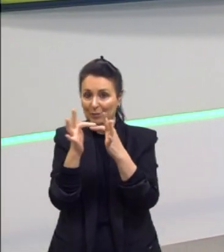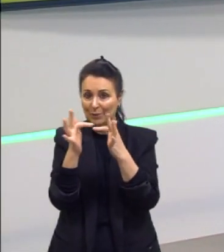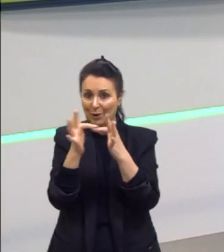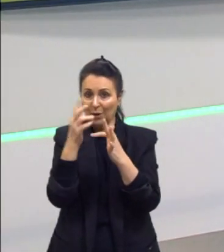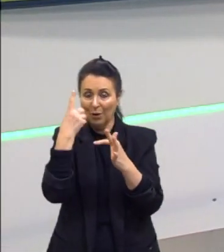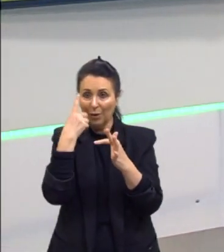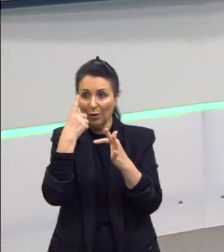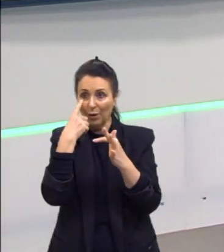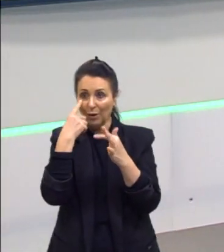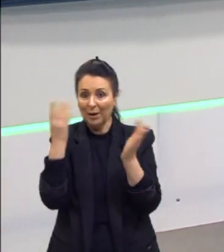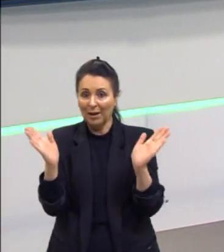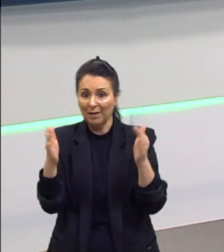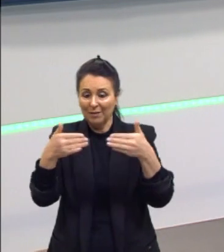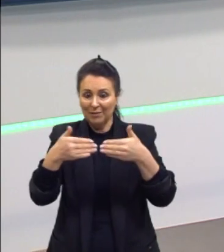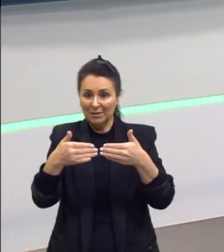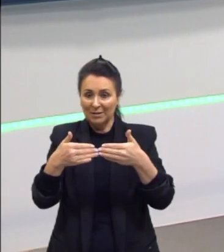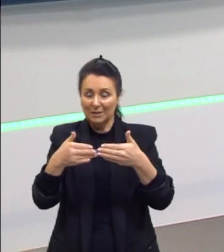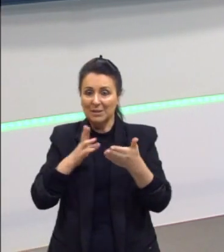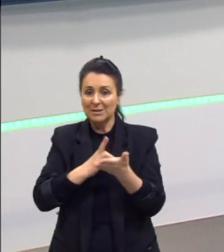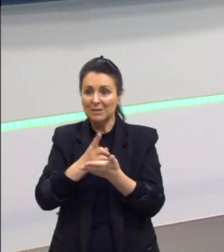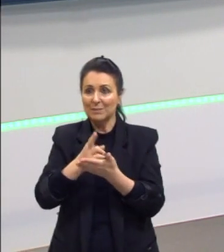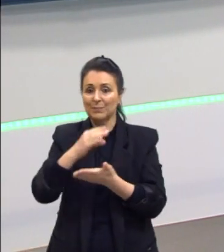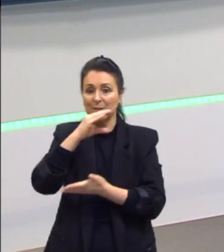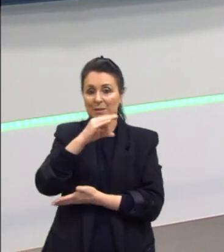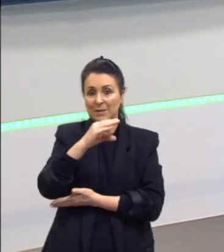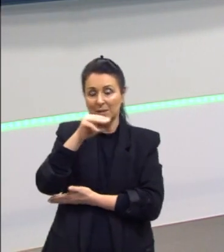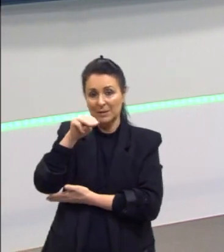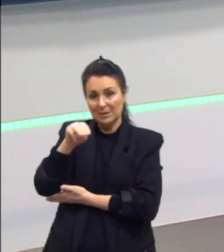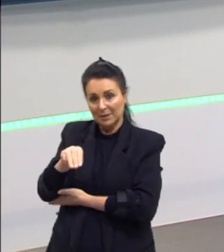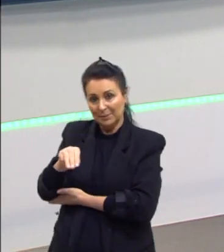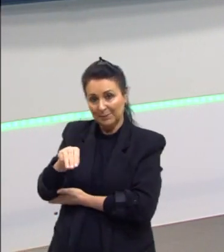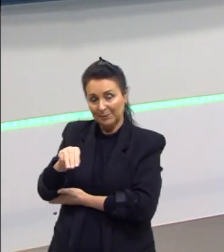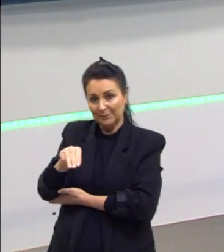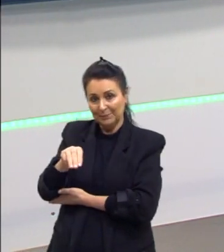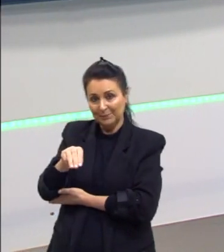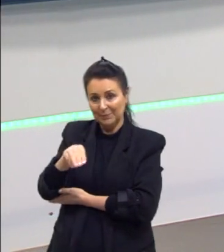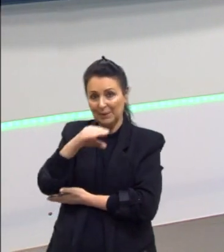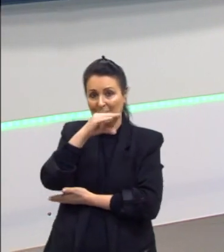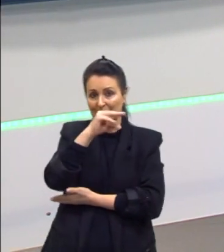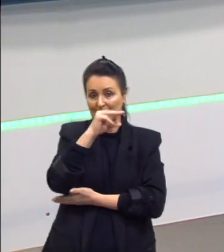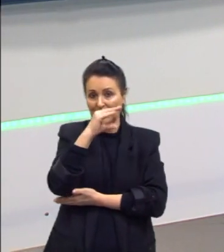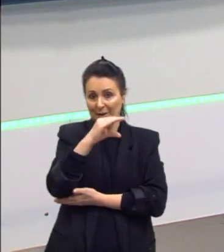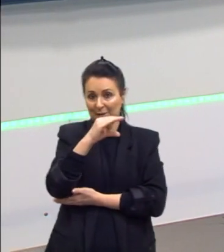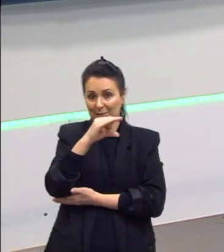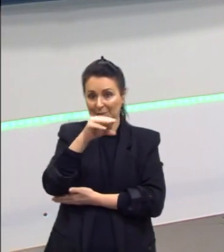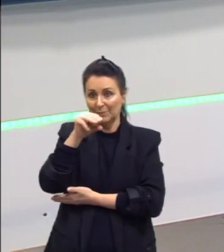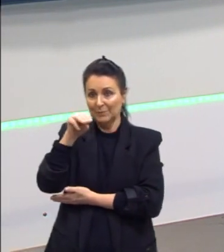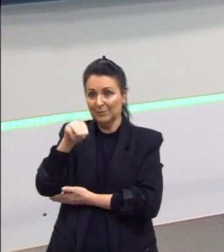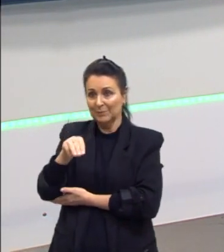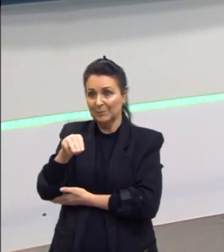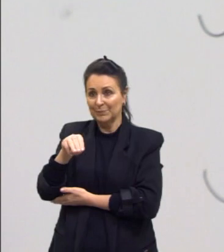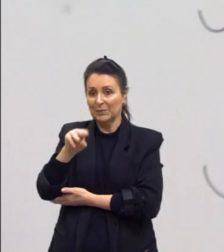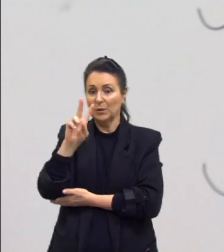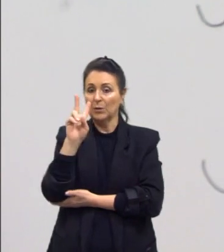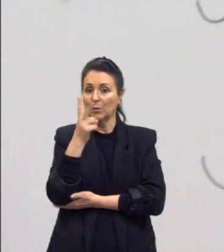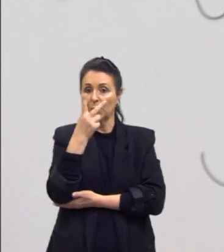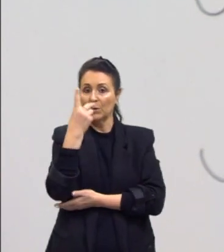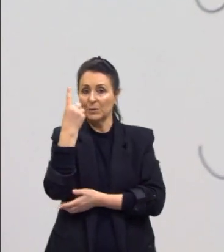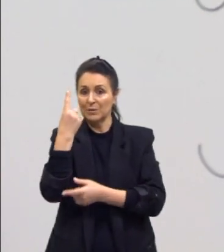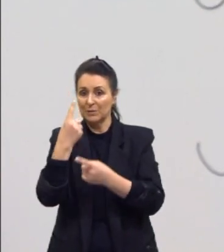fechadinha assim sempre vai ser CN né que nem o número de carbonos da cadeia principal e hidrogênio vai ser